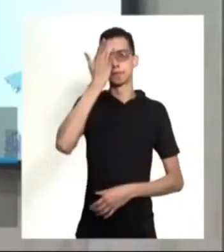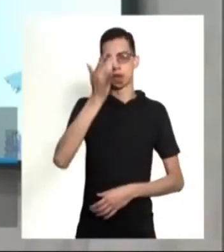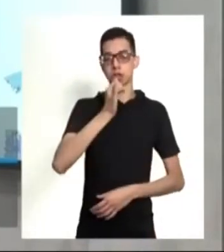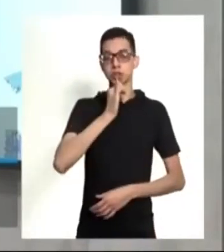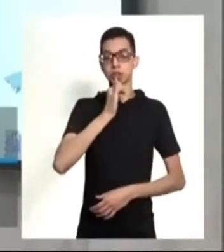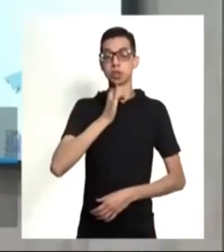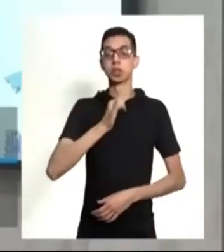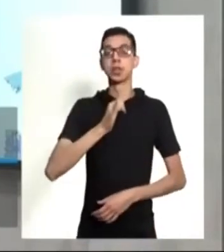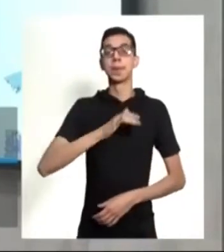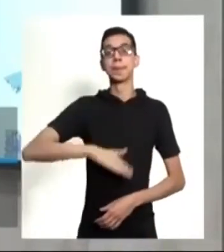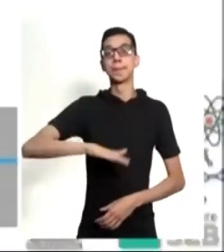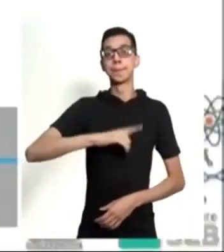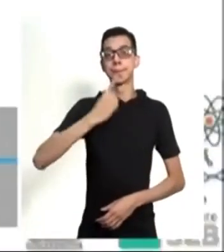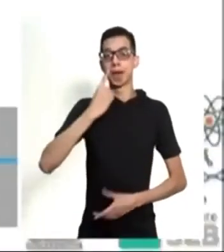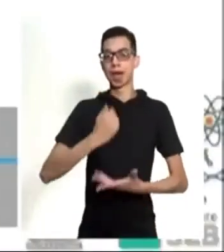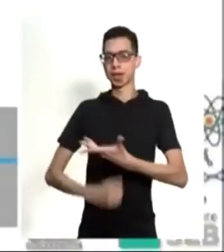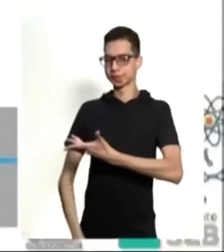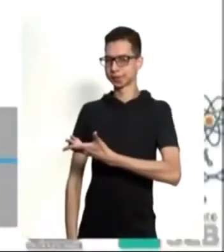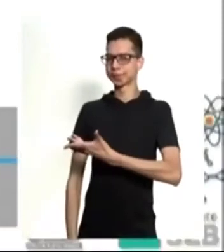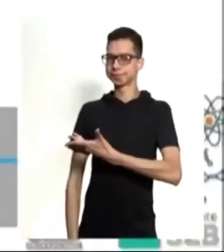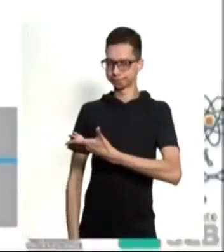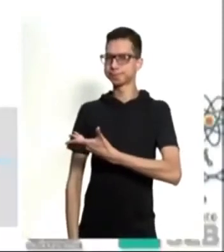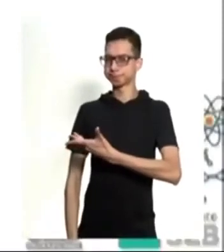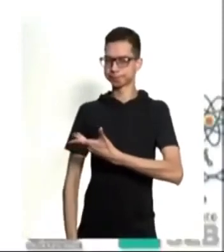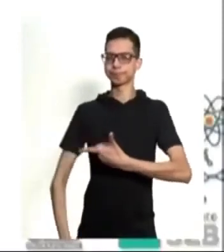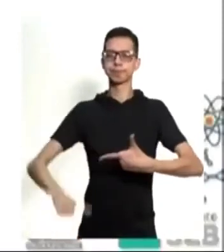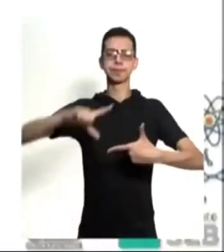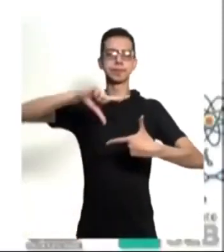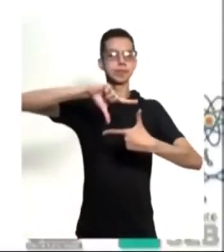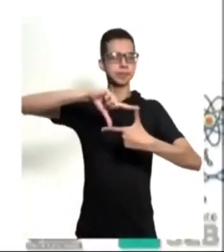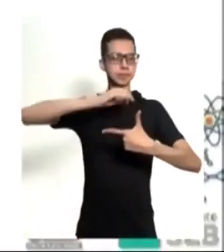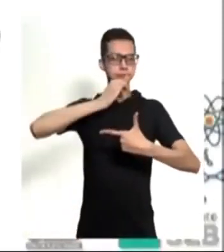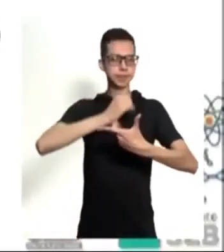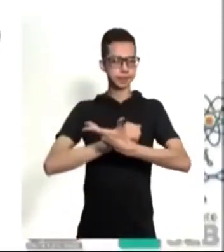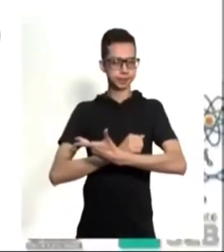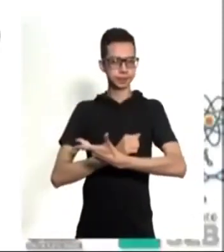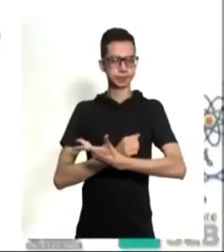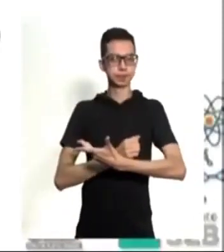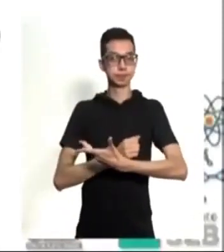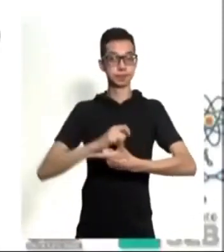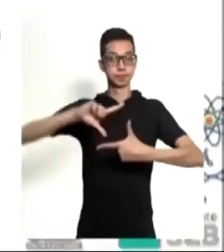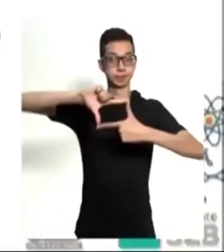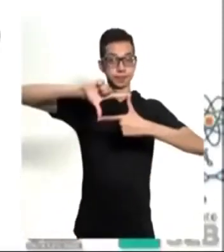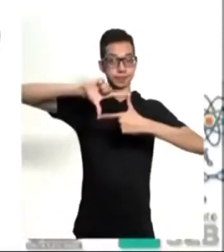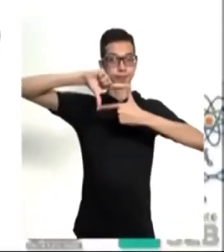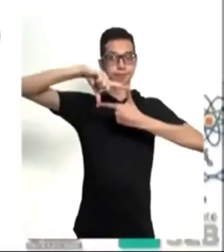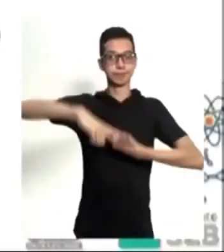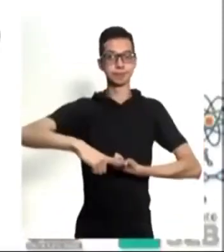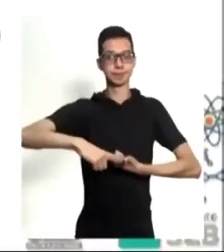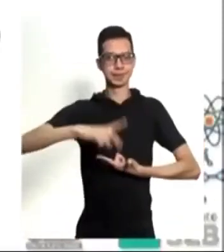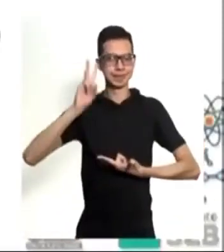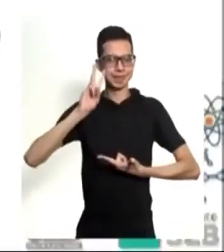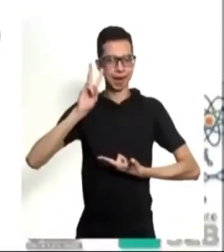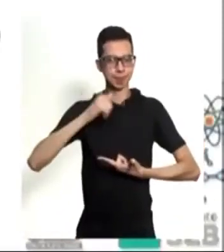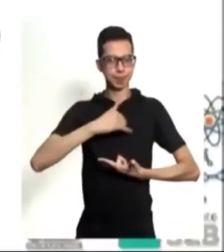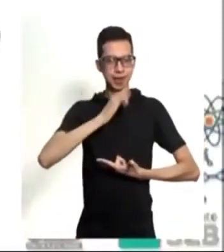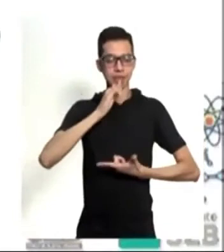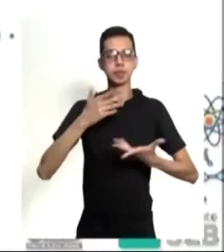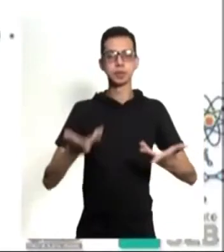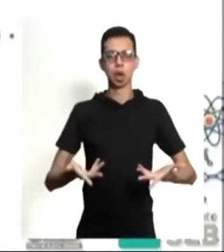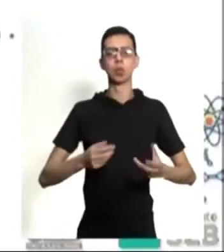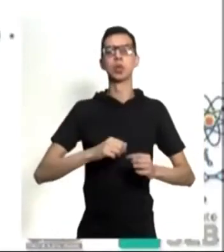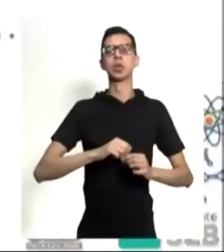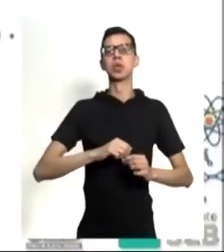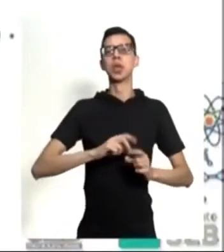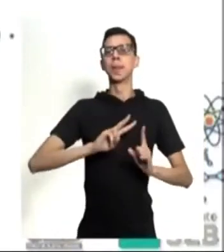base é esse retangulinho, tá vendo? Área da base, lado vezes lado. Área de retângulo, A vezes B. Multiplicado pela altura da caixa, que